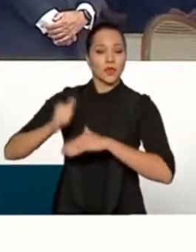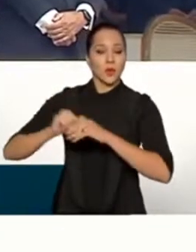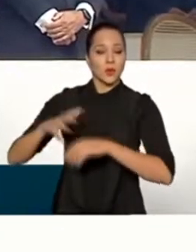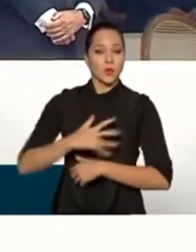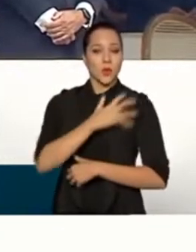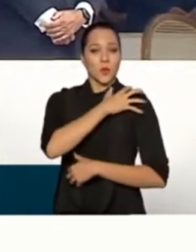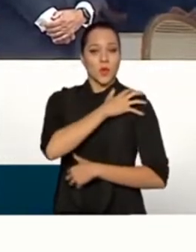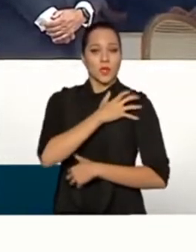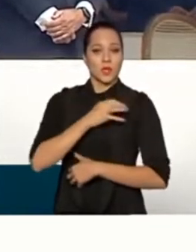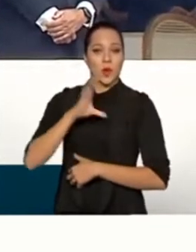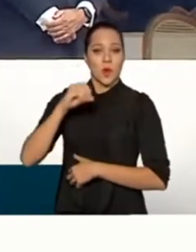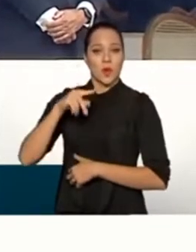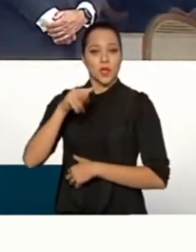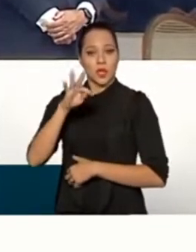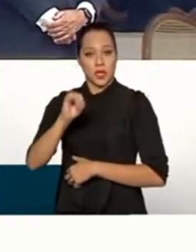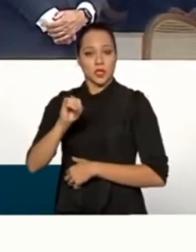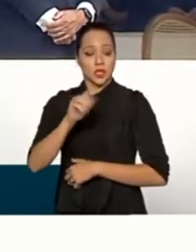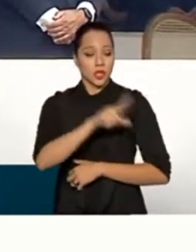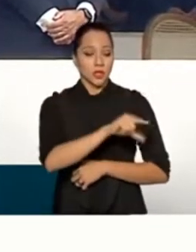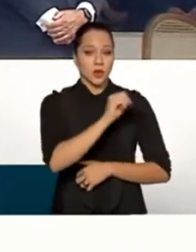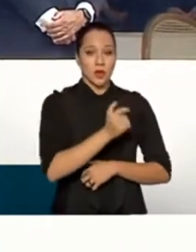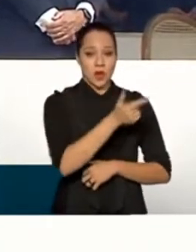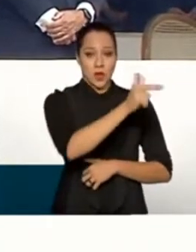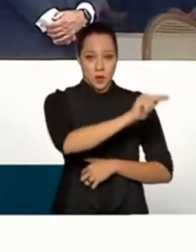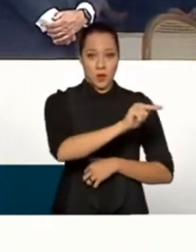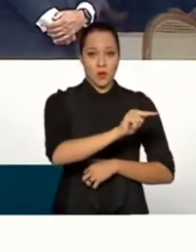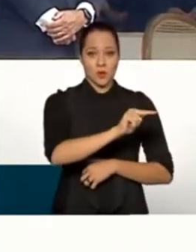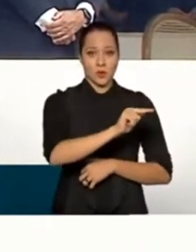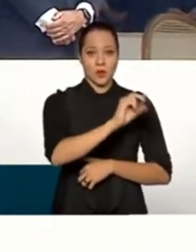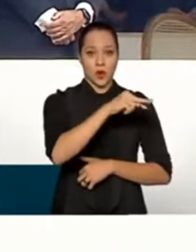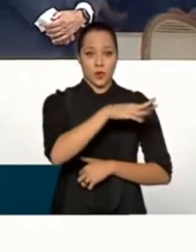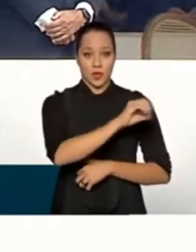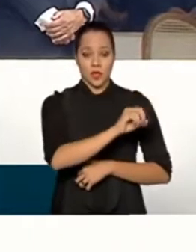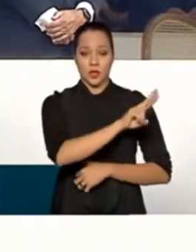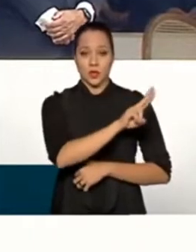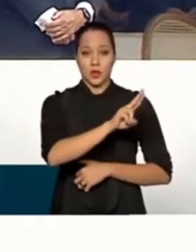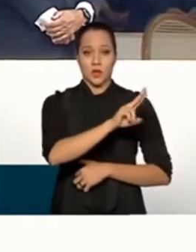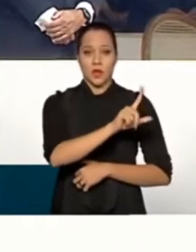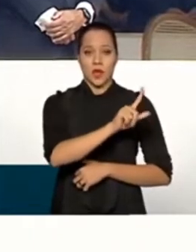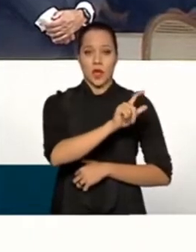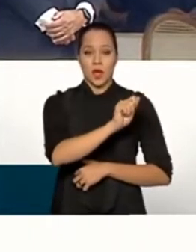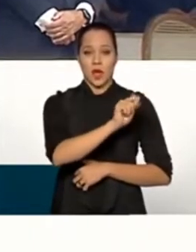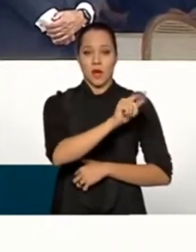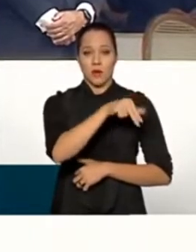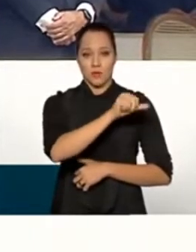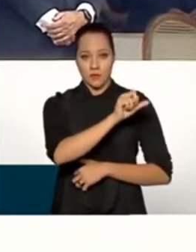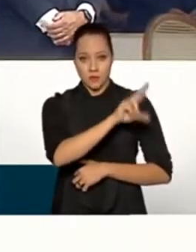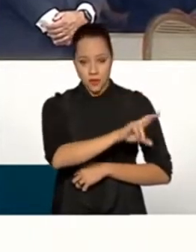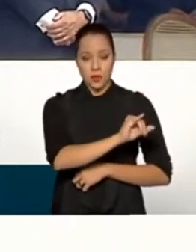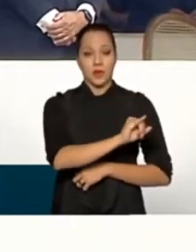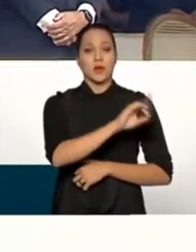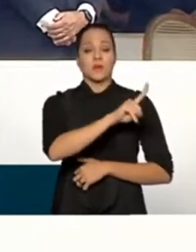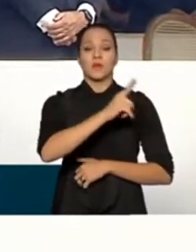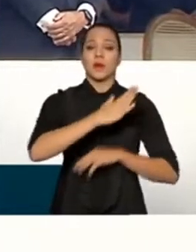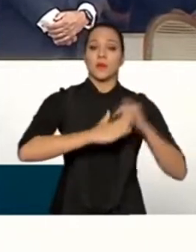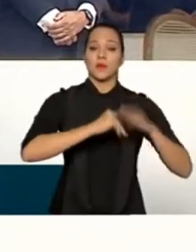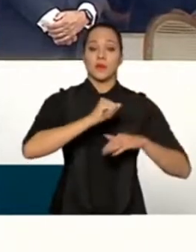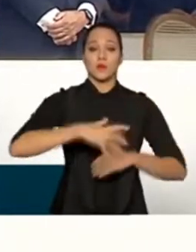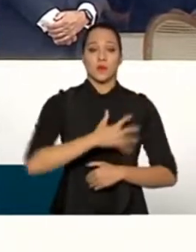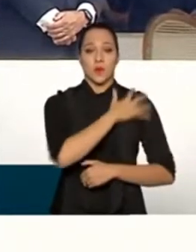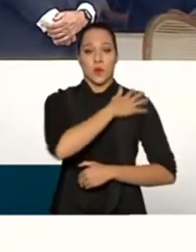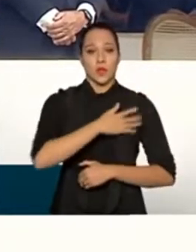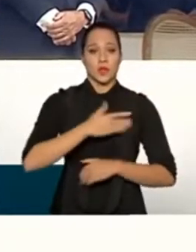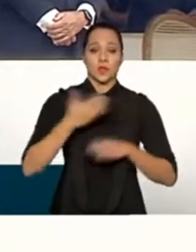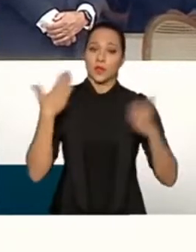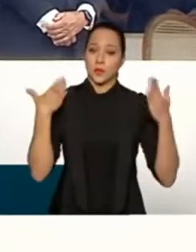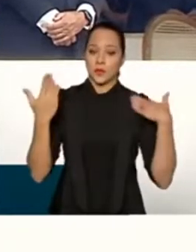da Marinha e nomear o Almirante de Esquadra Almir Garnier Santos para exercer o cargo de Comandante da